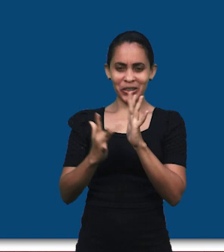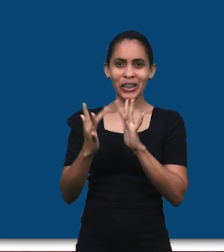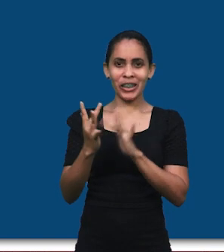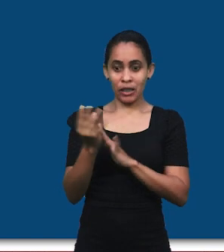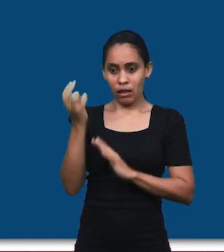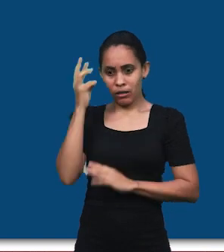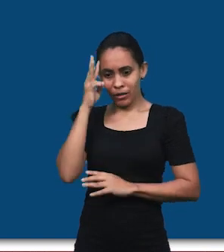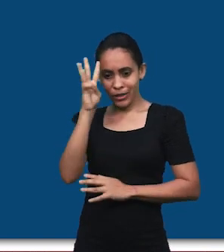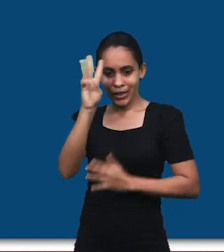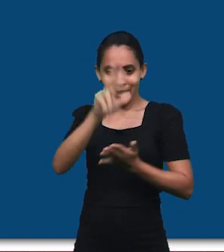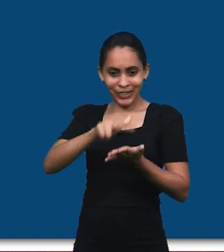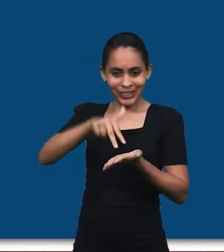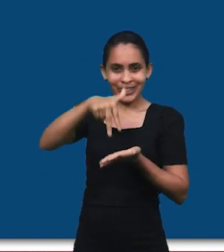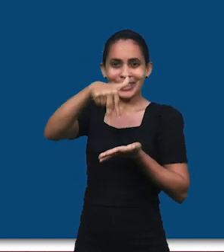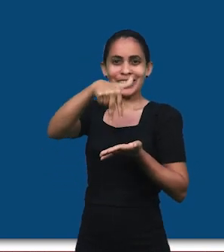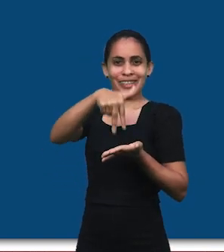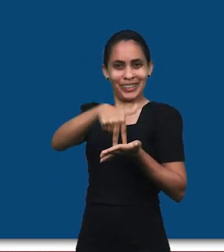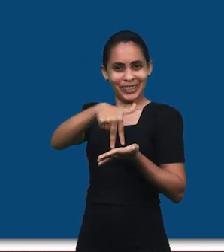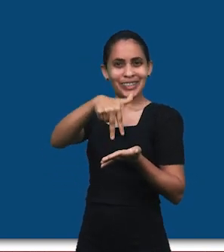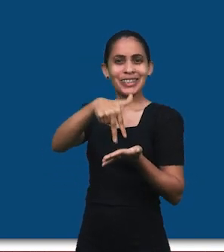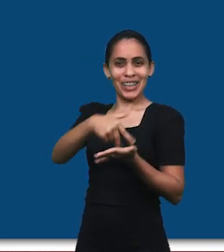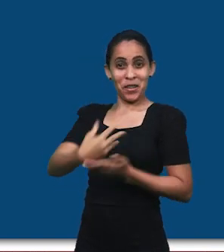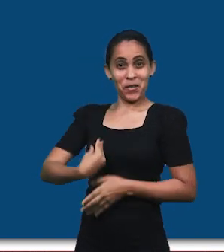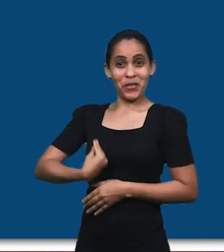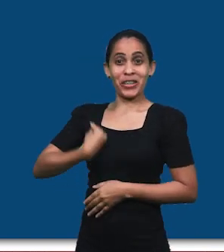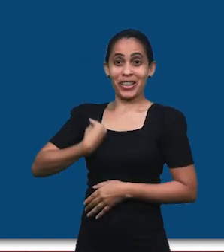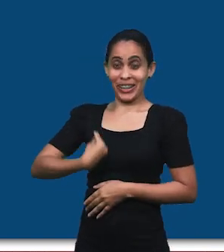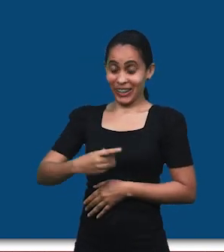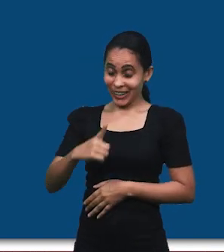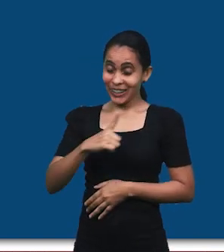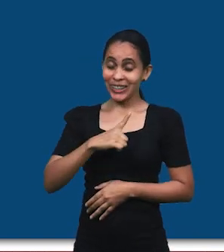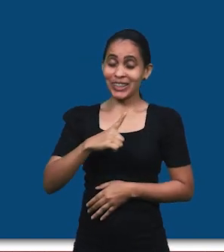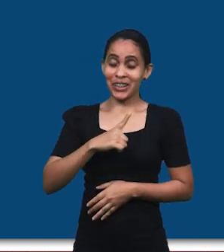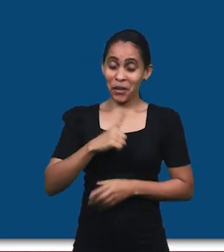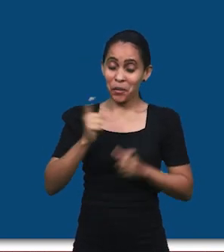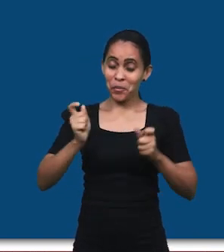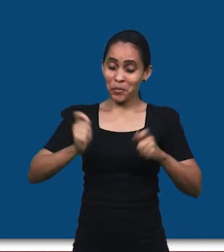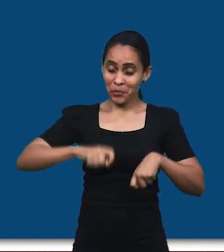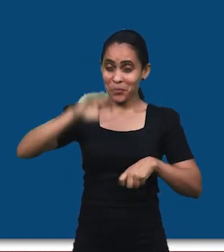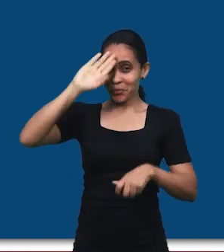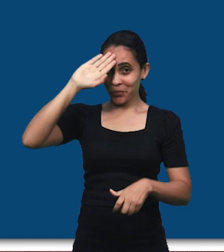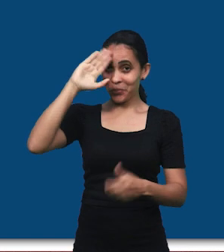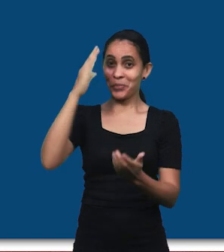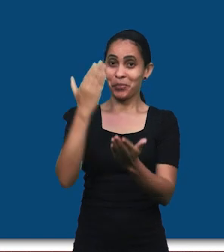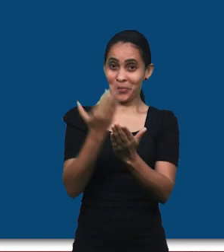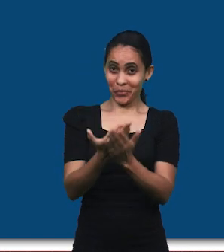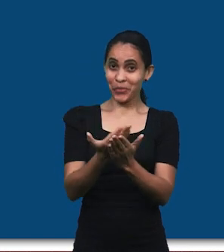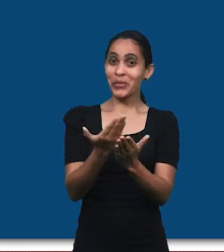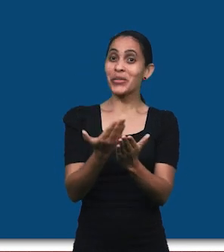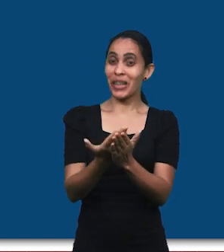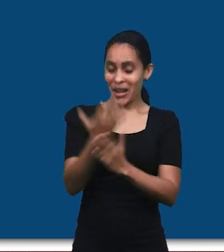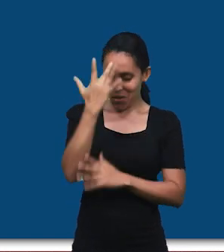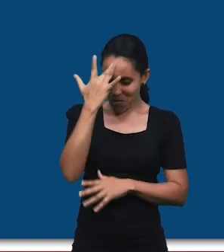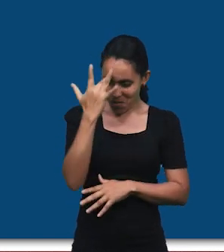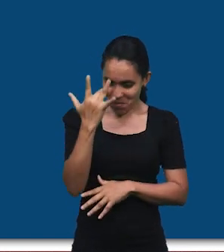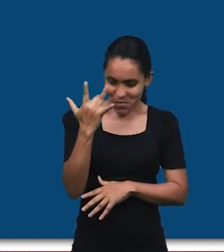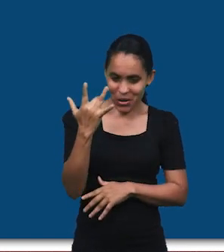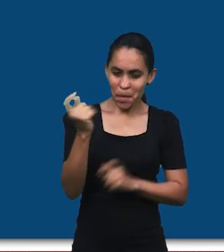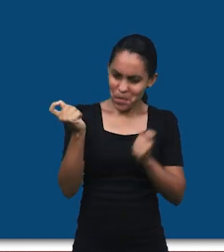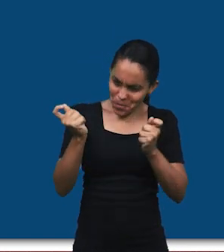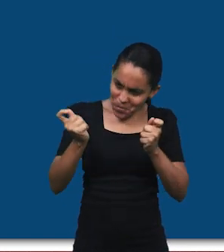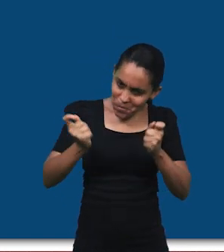vive. Ele vive, posso crer no